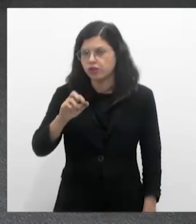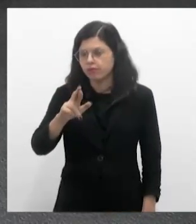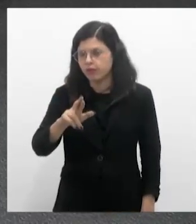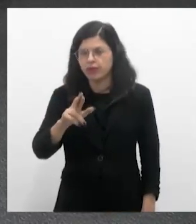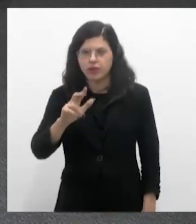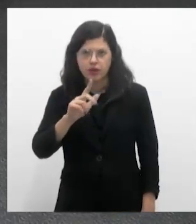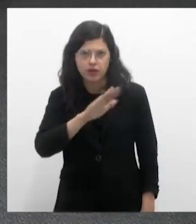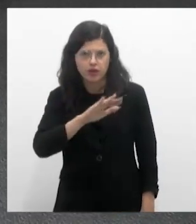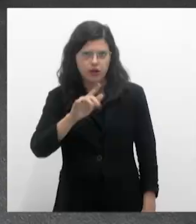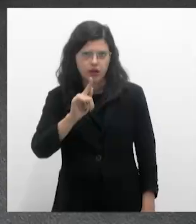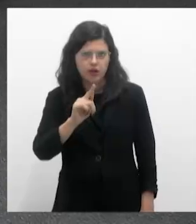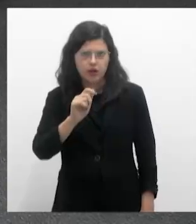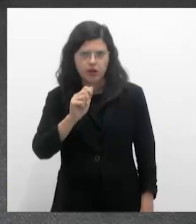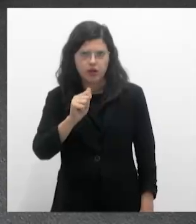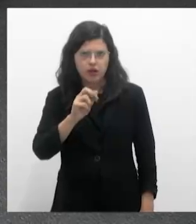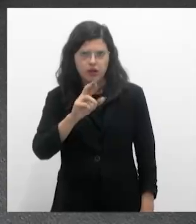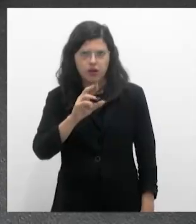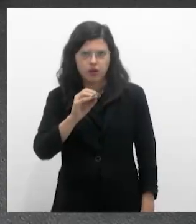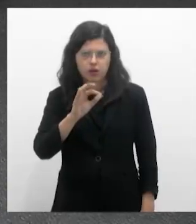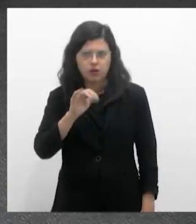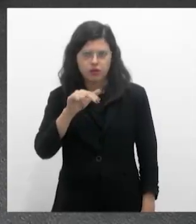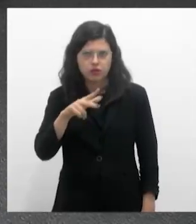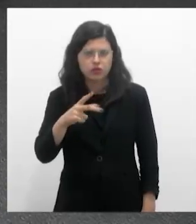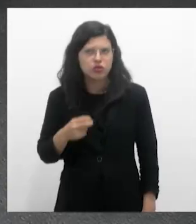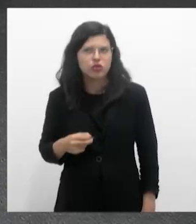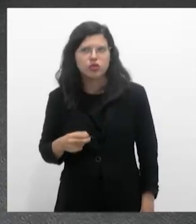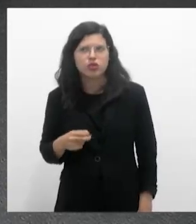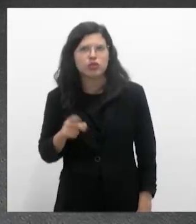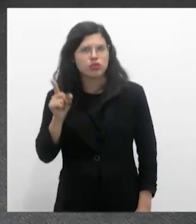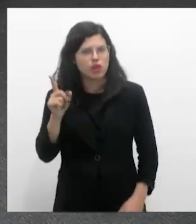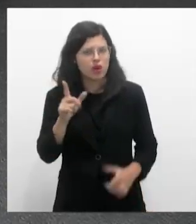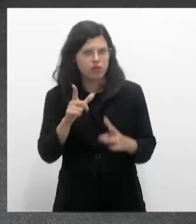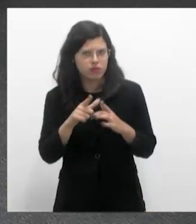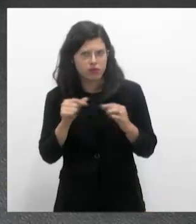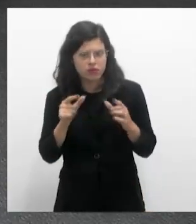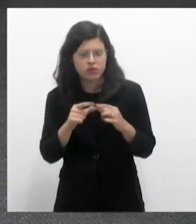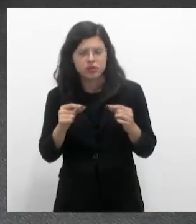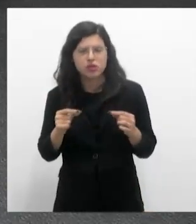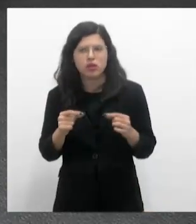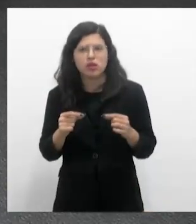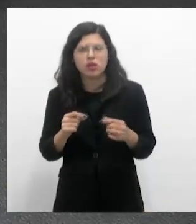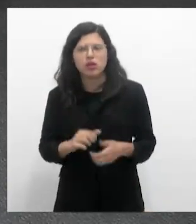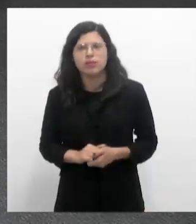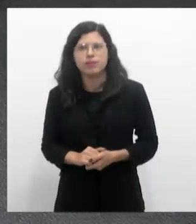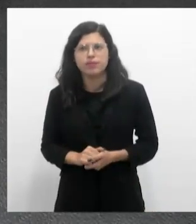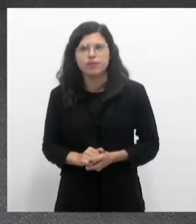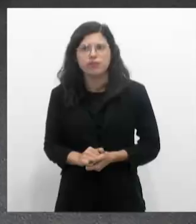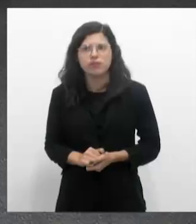em Brasília, e que, ao meu ver, à época, me